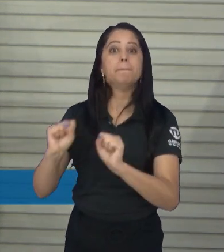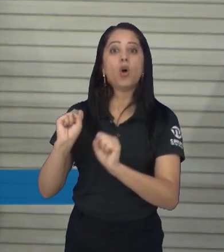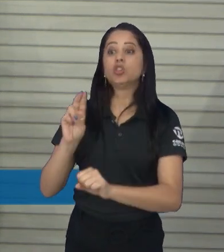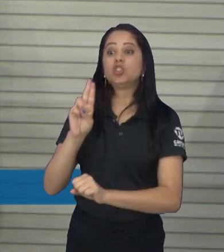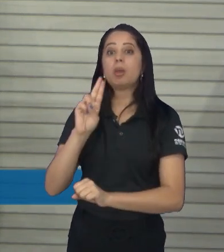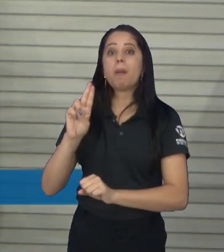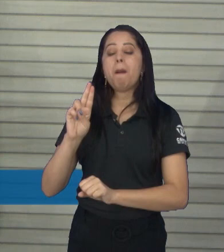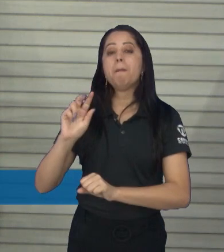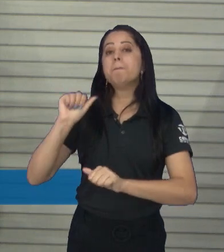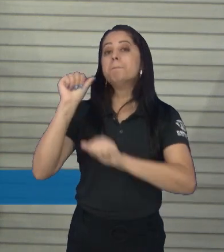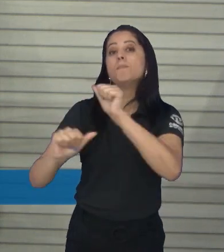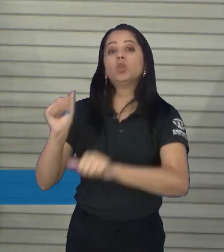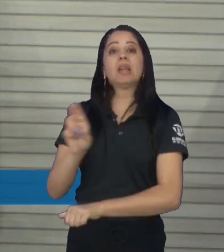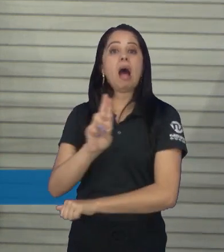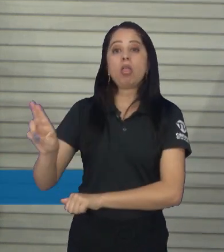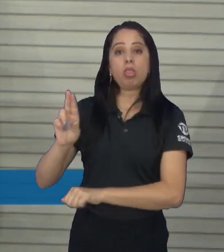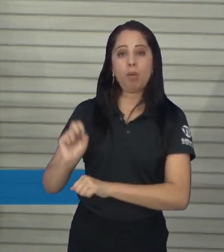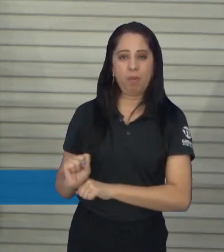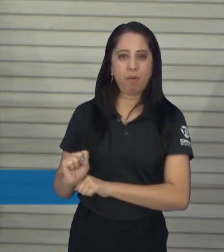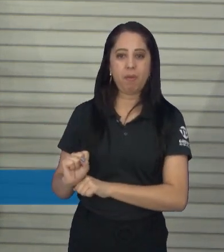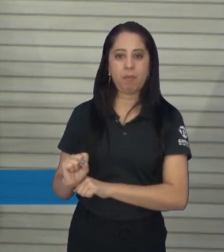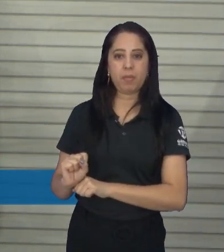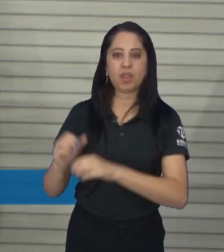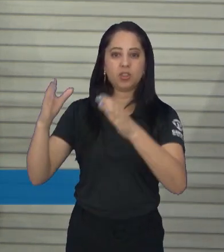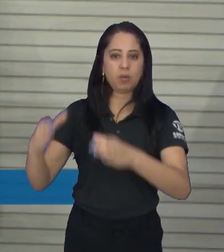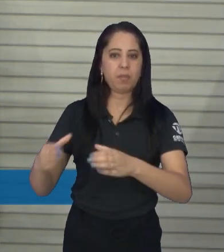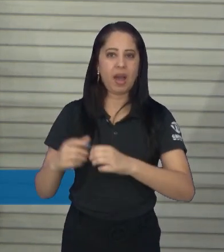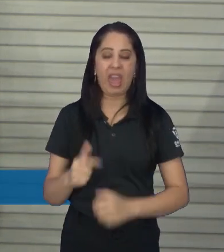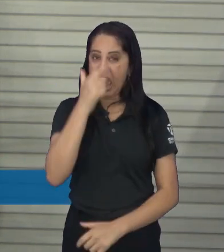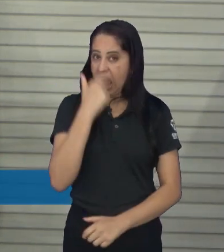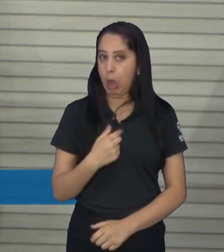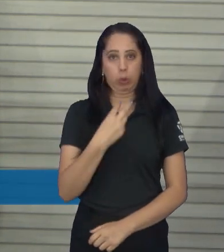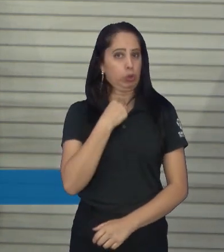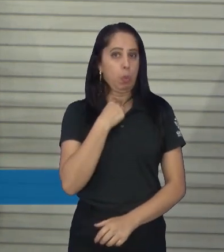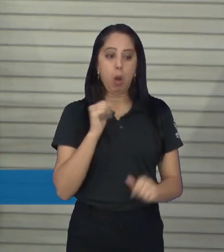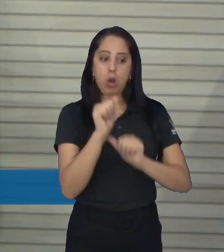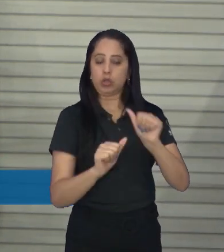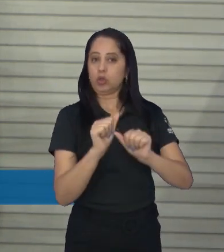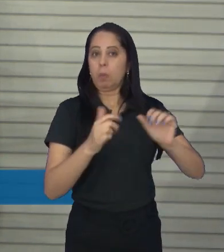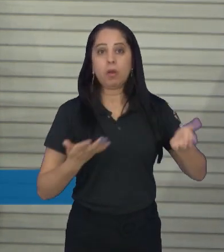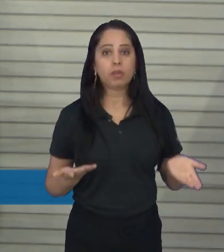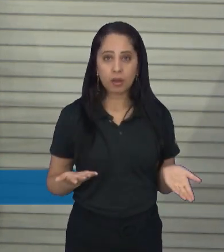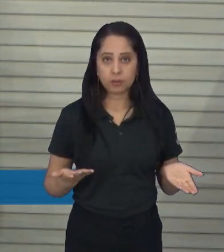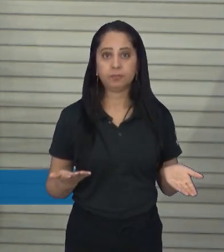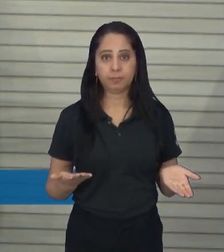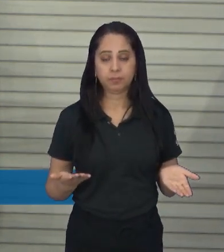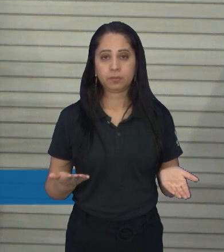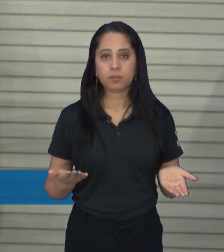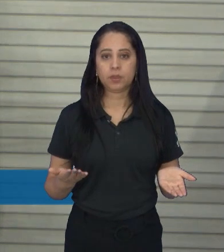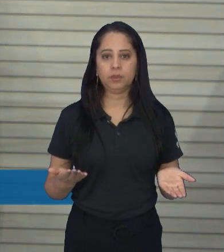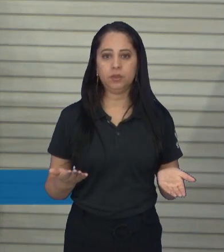do bairro de Banhado para Vila Mascarenhas mas eu não posso então mas eu não posso colocar ali